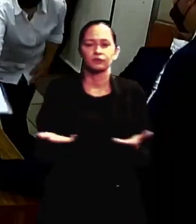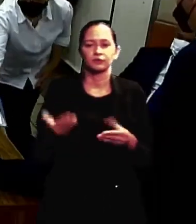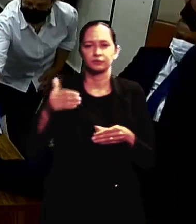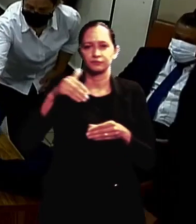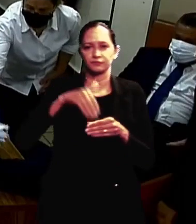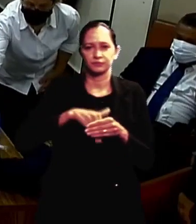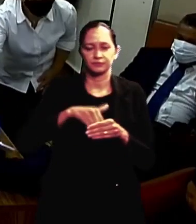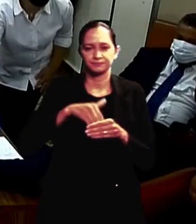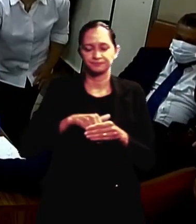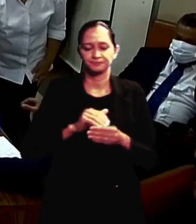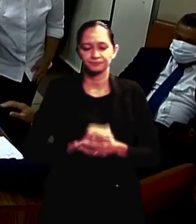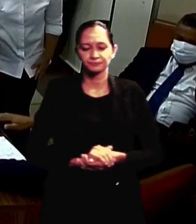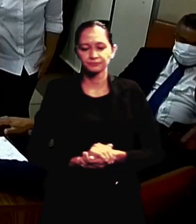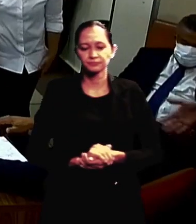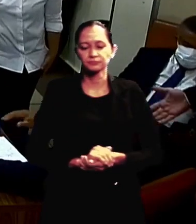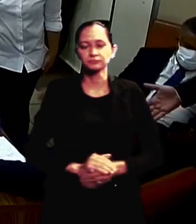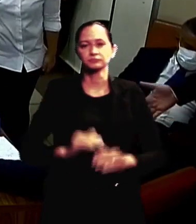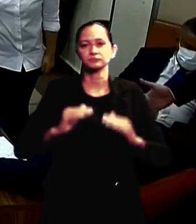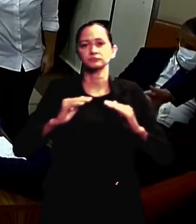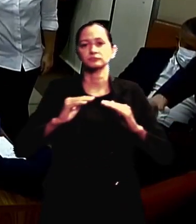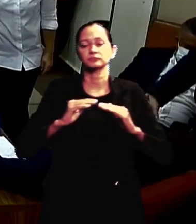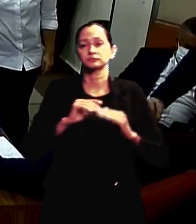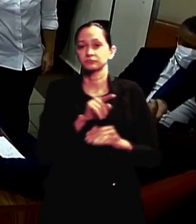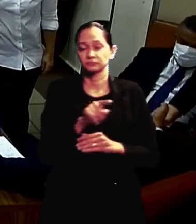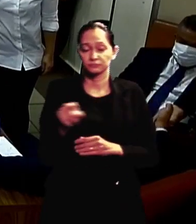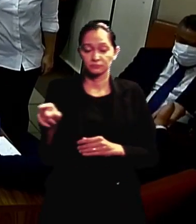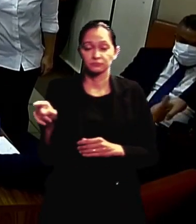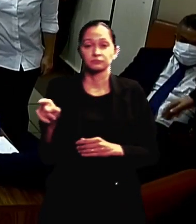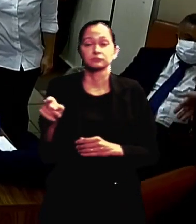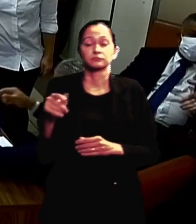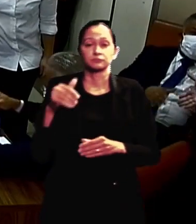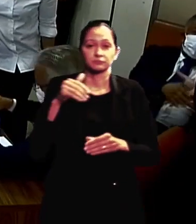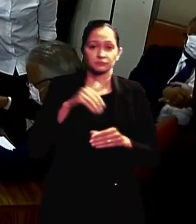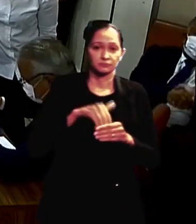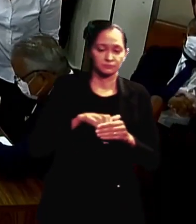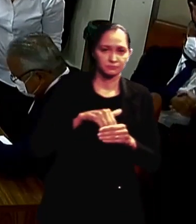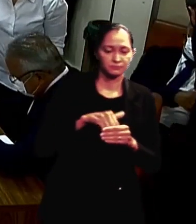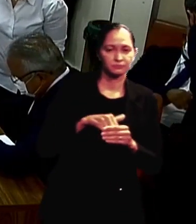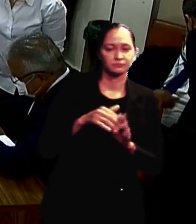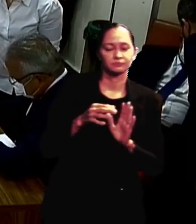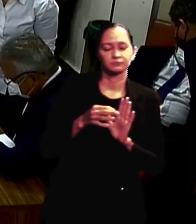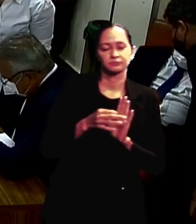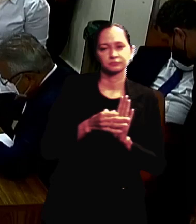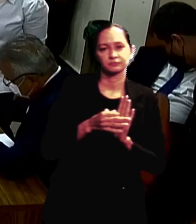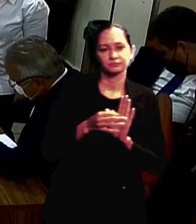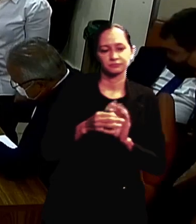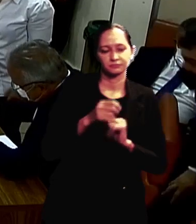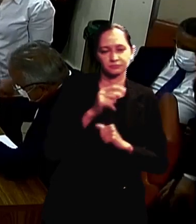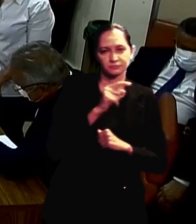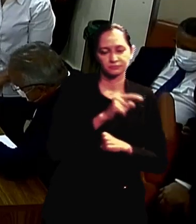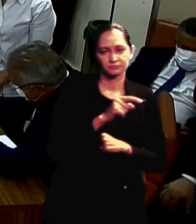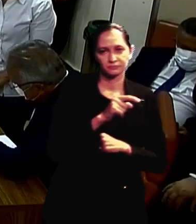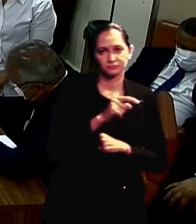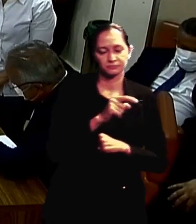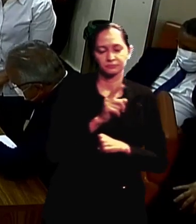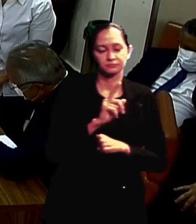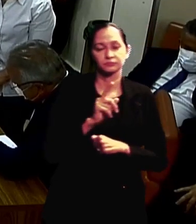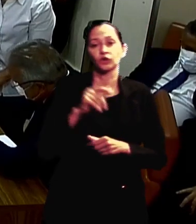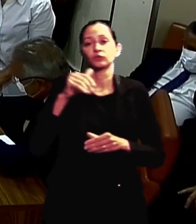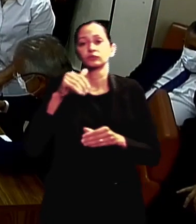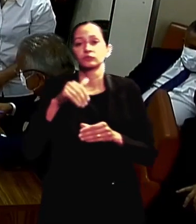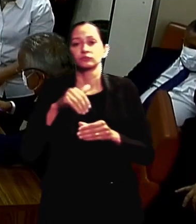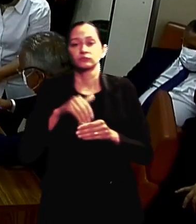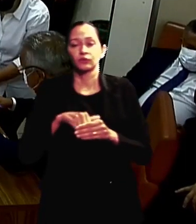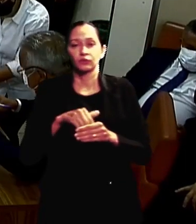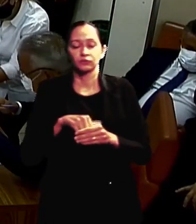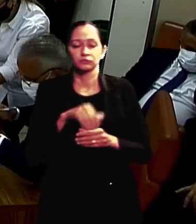Os favoráveis, no caso, ao voto em separado, né, feito pelo vereador Bruno Diniz. Na verdade, voto em separado não,